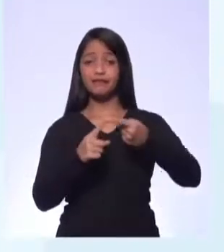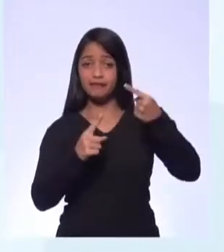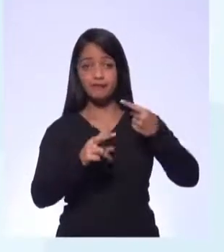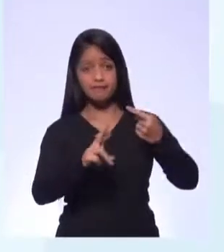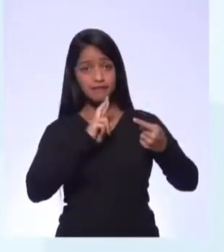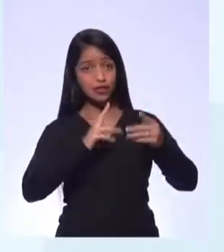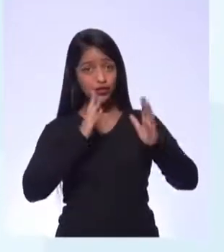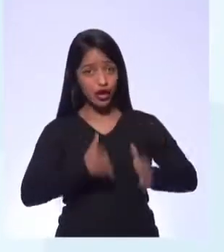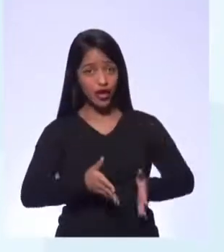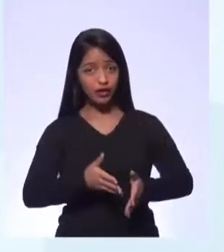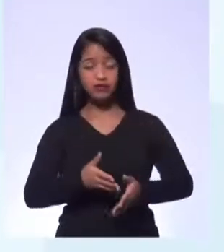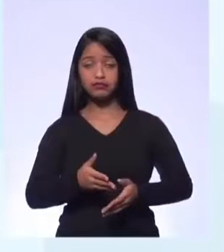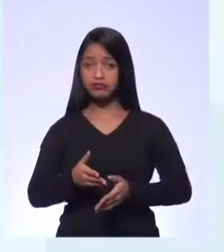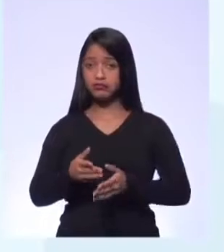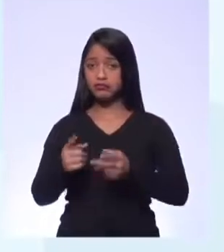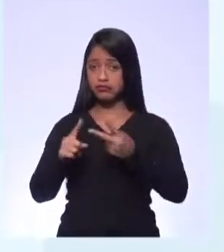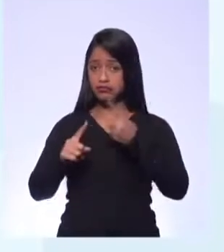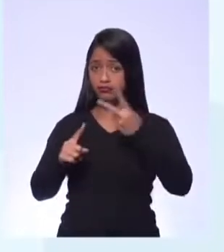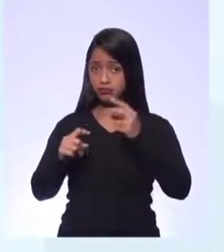Posso ir para a segunda?